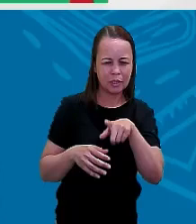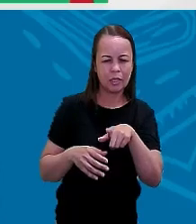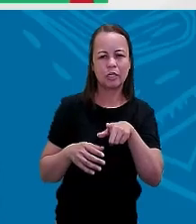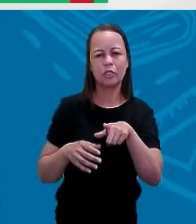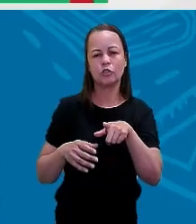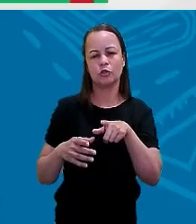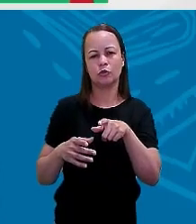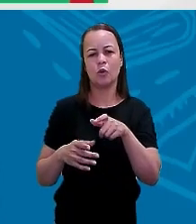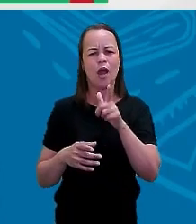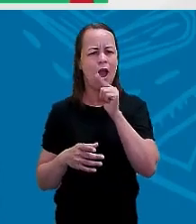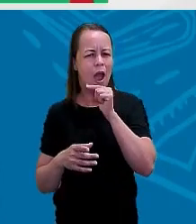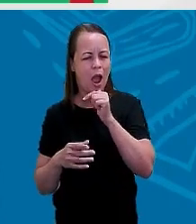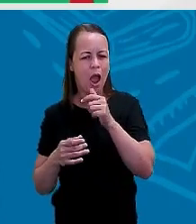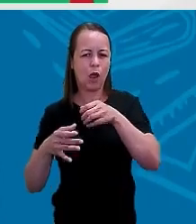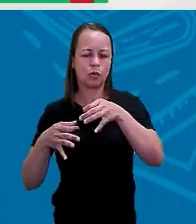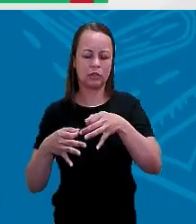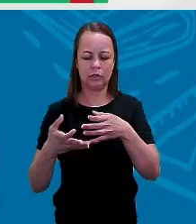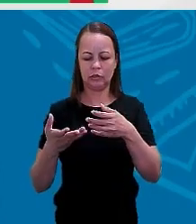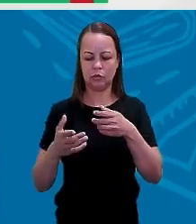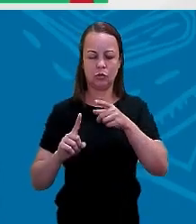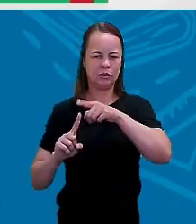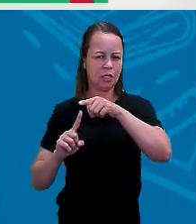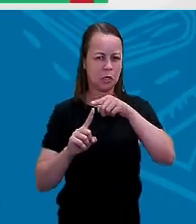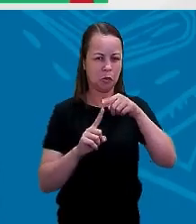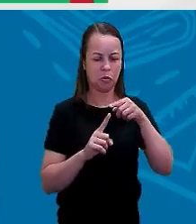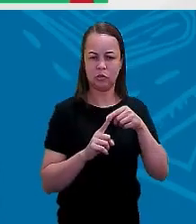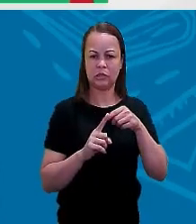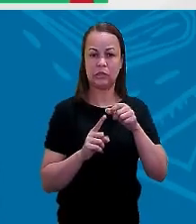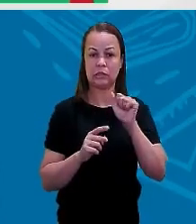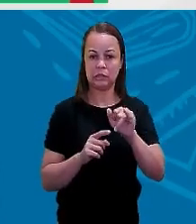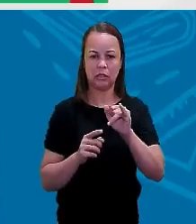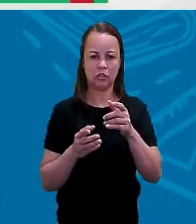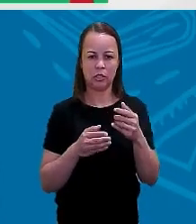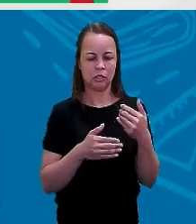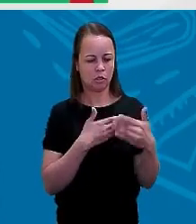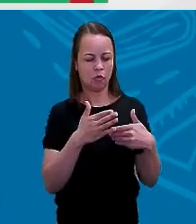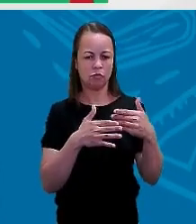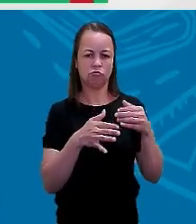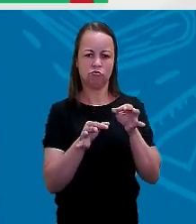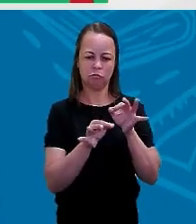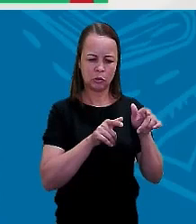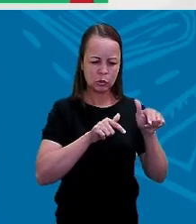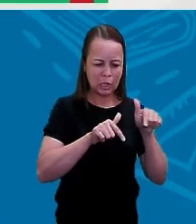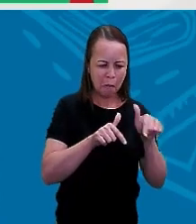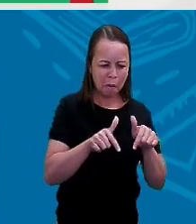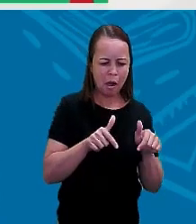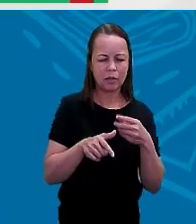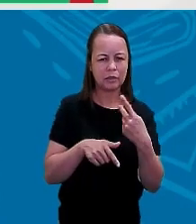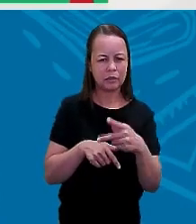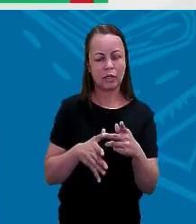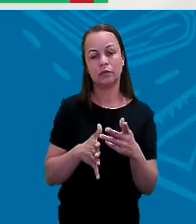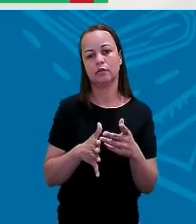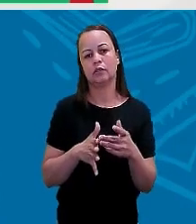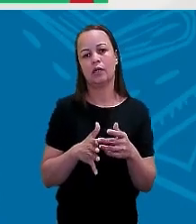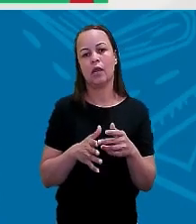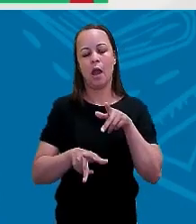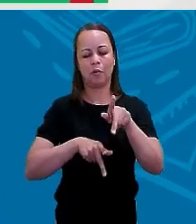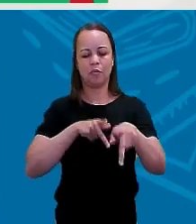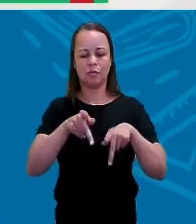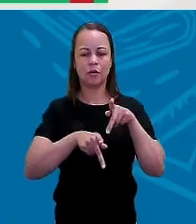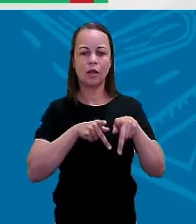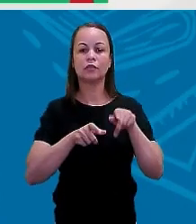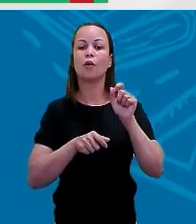adequada, entre outros tipos de saneamento básico, quando a gente não investe nisso, o que vai acontecer? A população ela vai adoecer, as